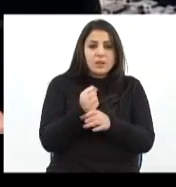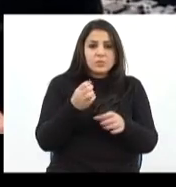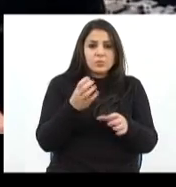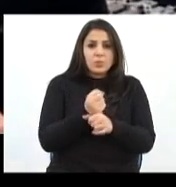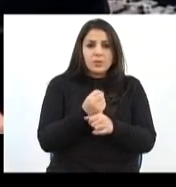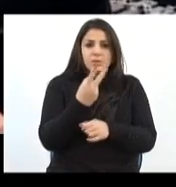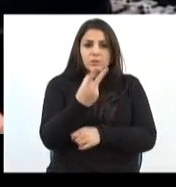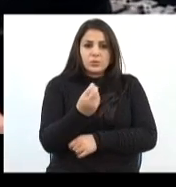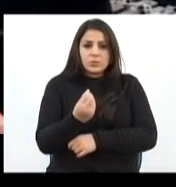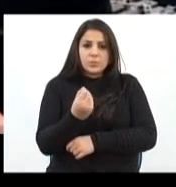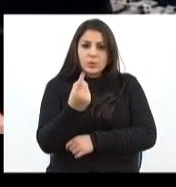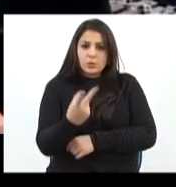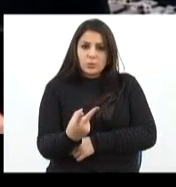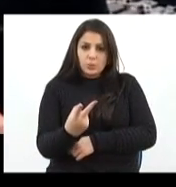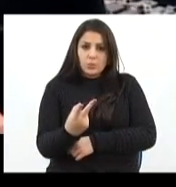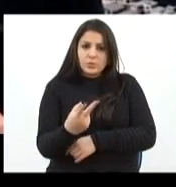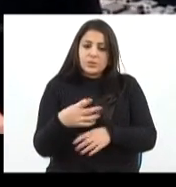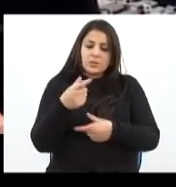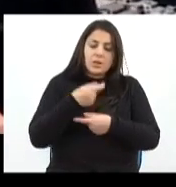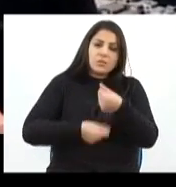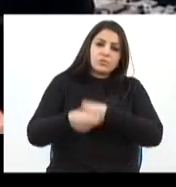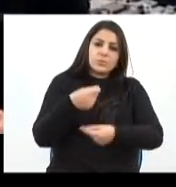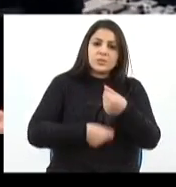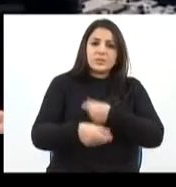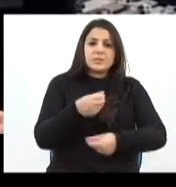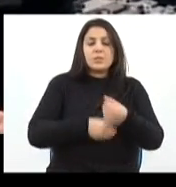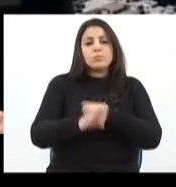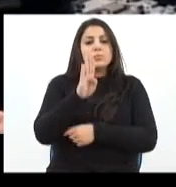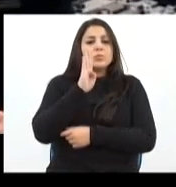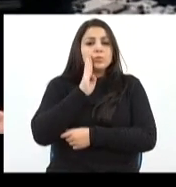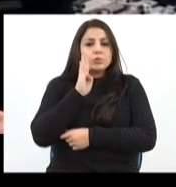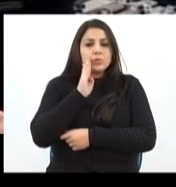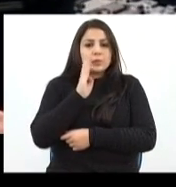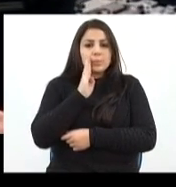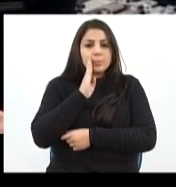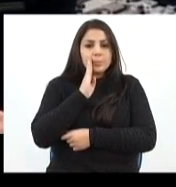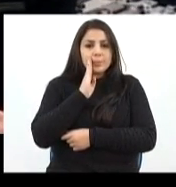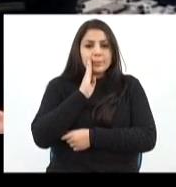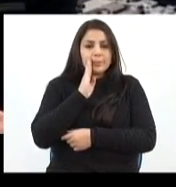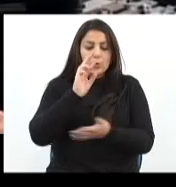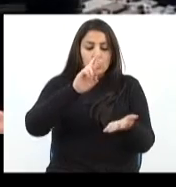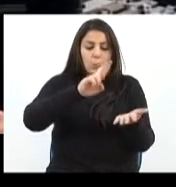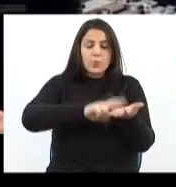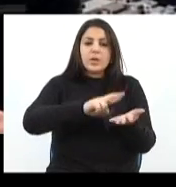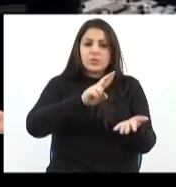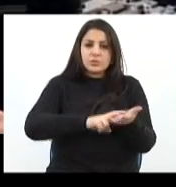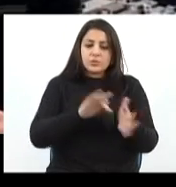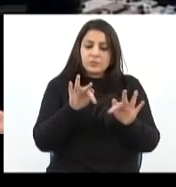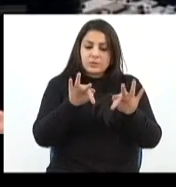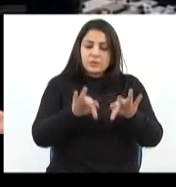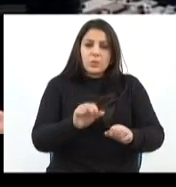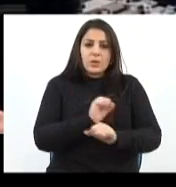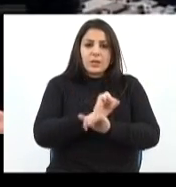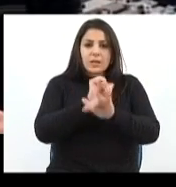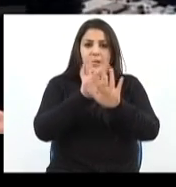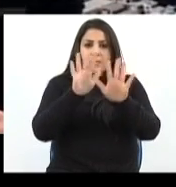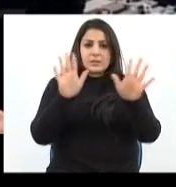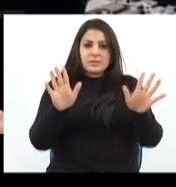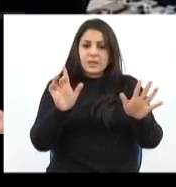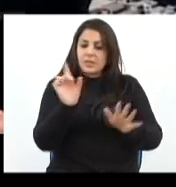ano de 2012 da administração Dipp. Então, a ata de encerramento diz com clareza que não investiu